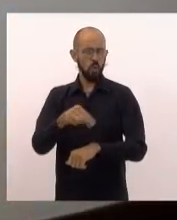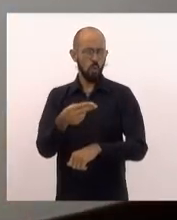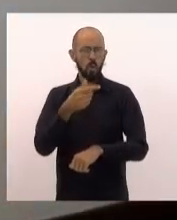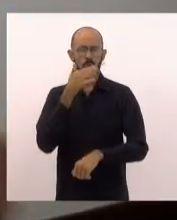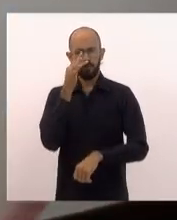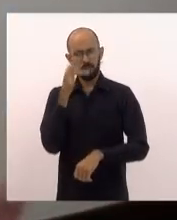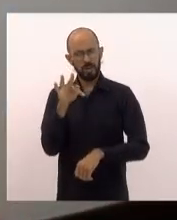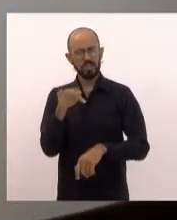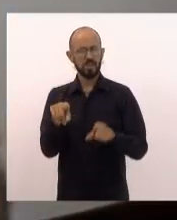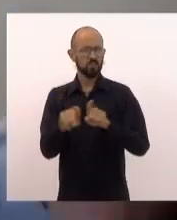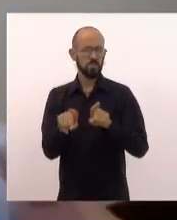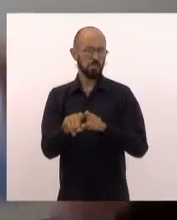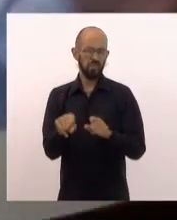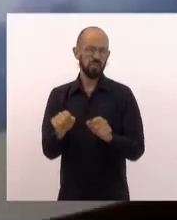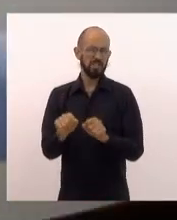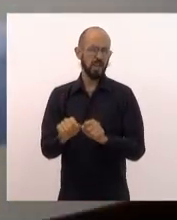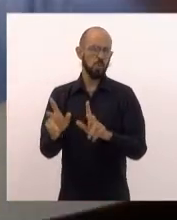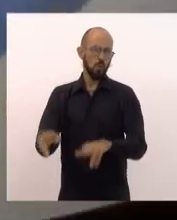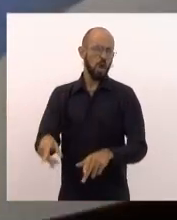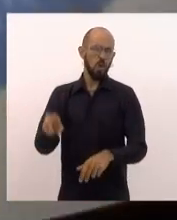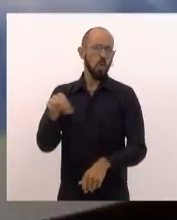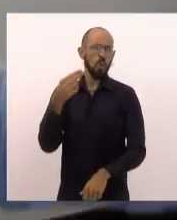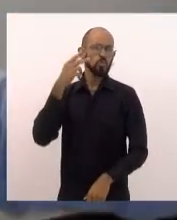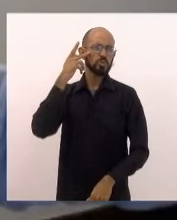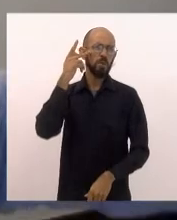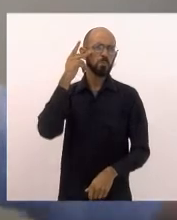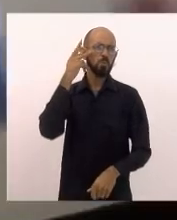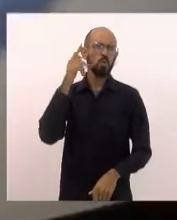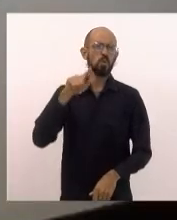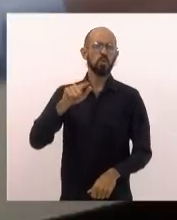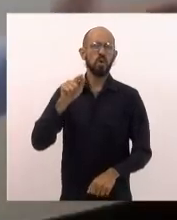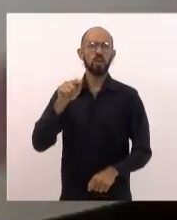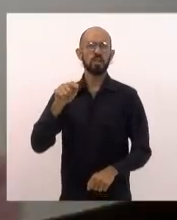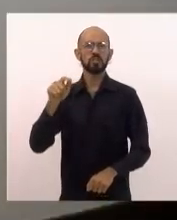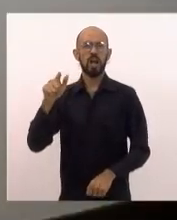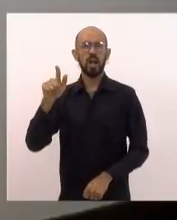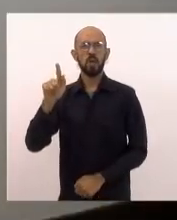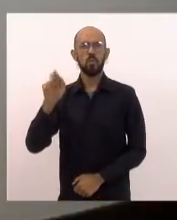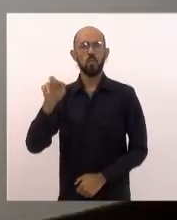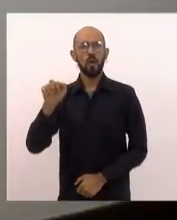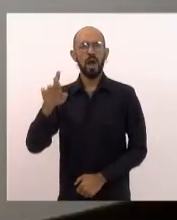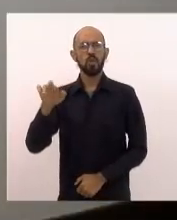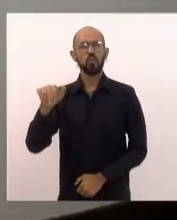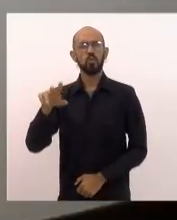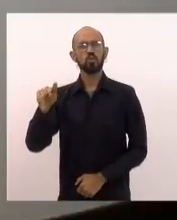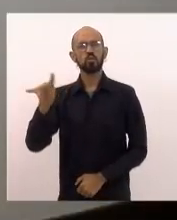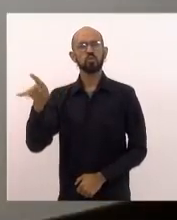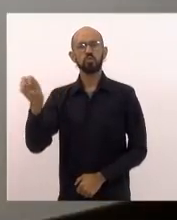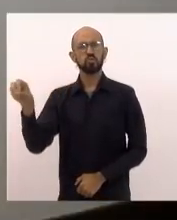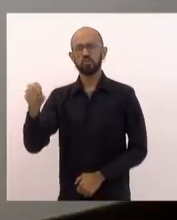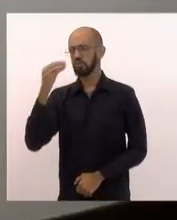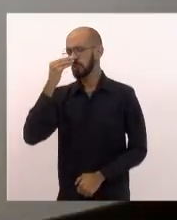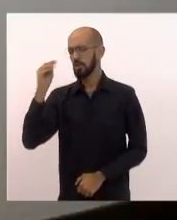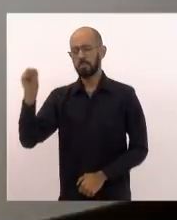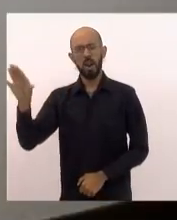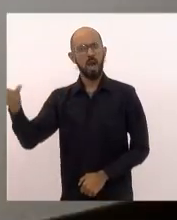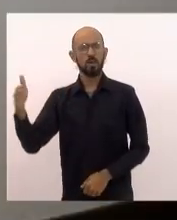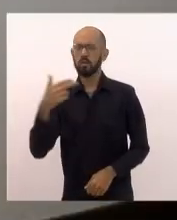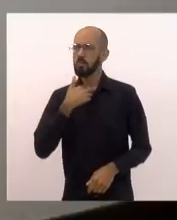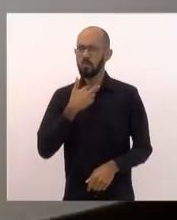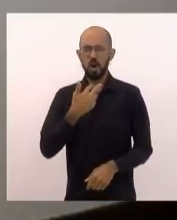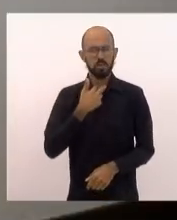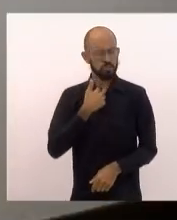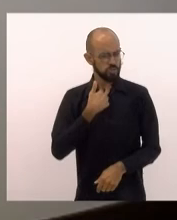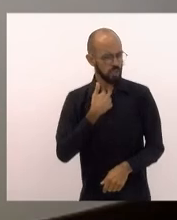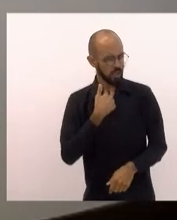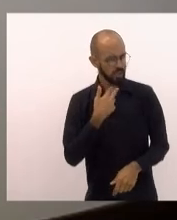Orly. Isso não existe. Se São Paulo vai condenar Guarulhos por causa de Congonhas. Isso não existe. Né? Então, eu queria fazer essa manifestação